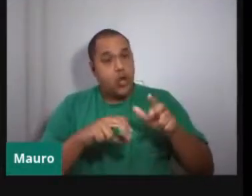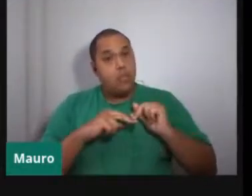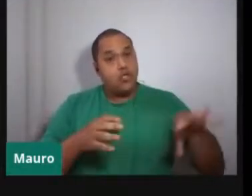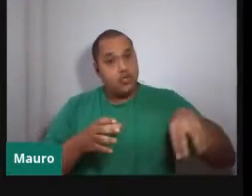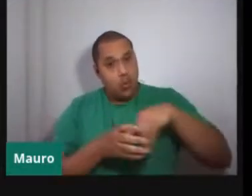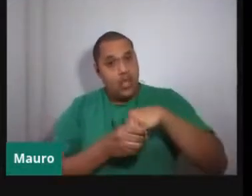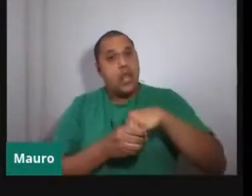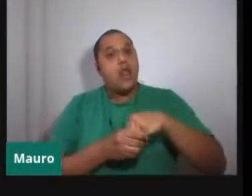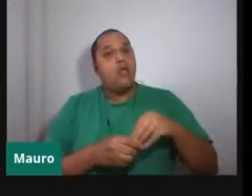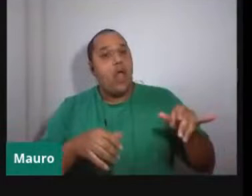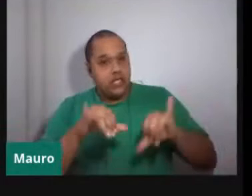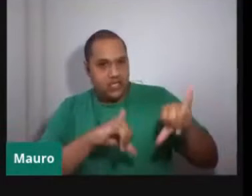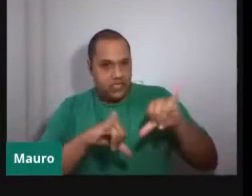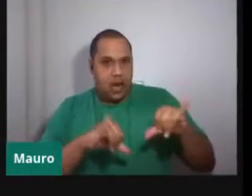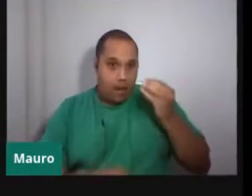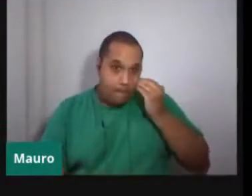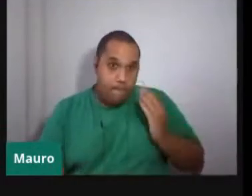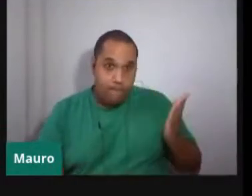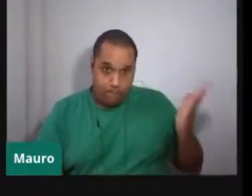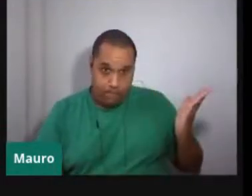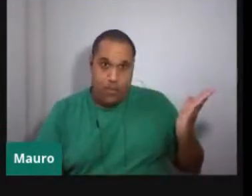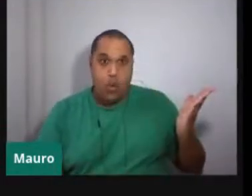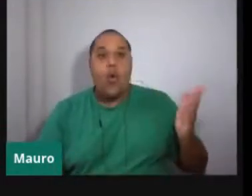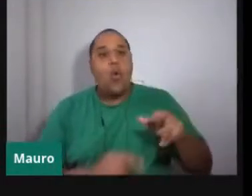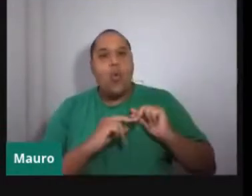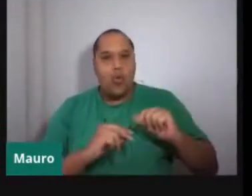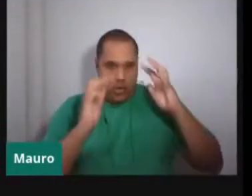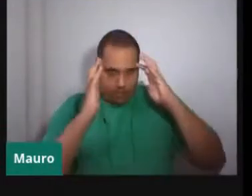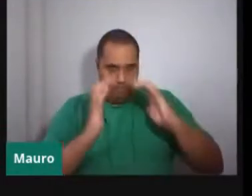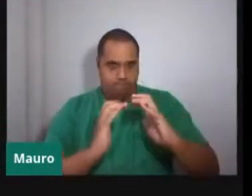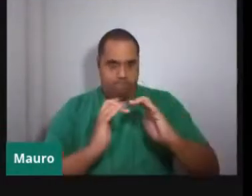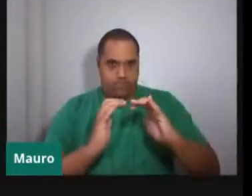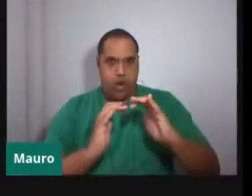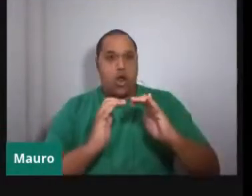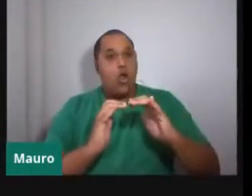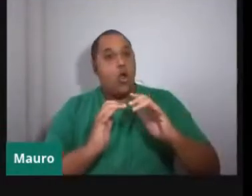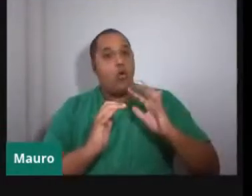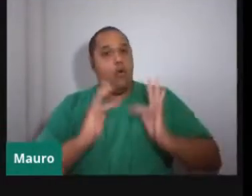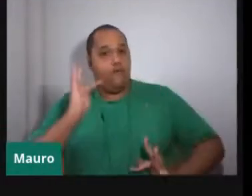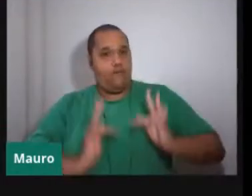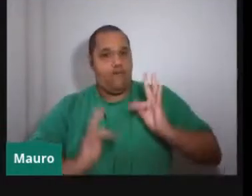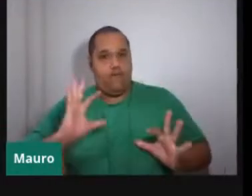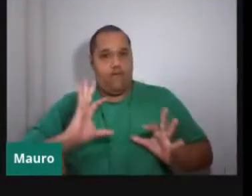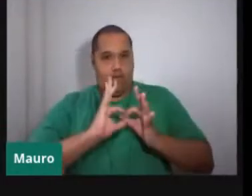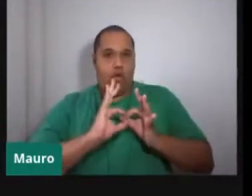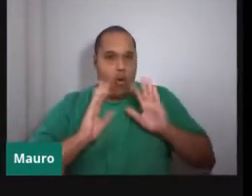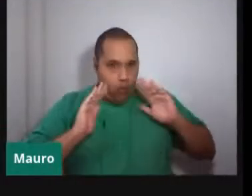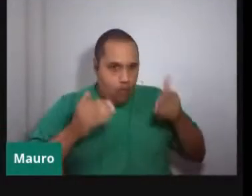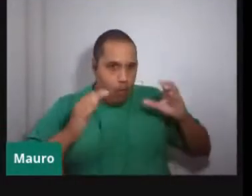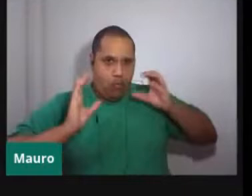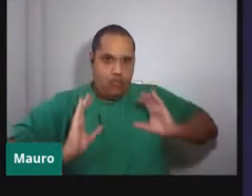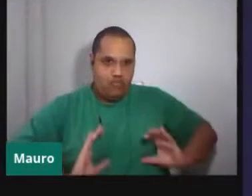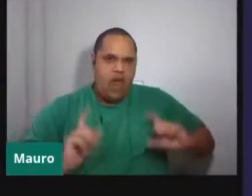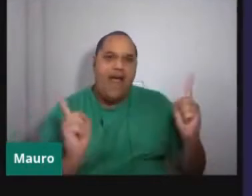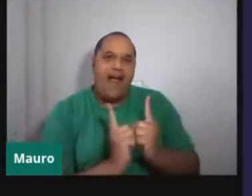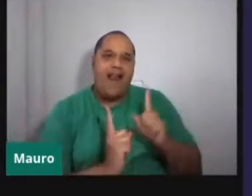que eu queria falar bem rapidinho com vocês, o Laboratório de Neurofisiologia do Comportamento, que nós carinhosamente chamamos de